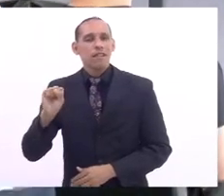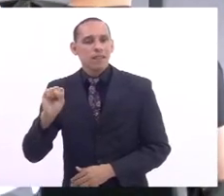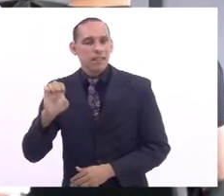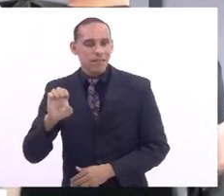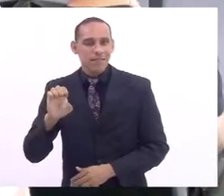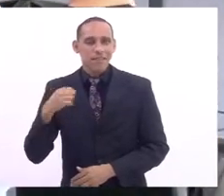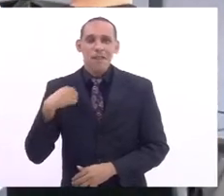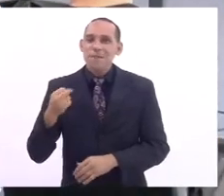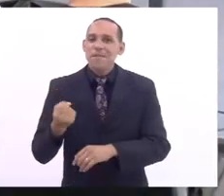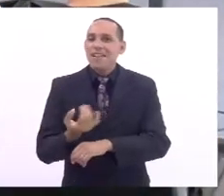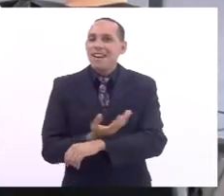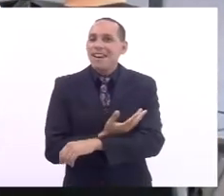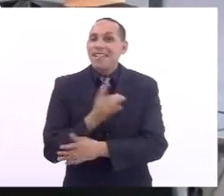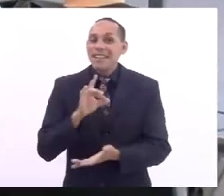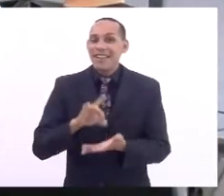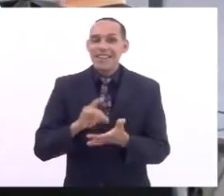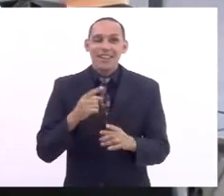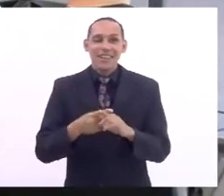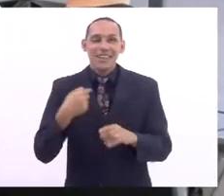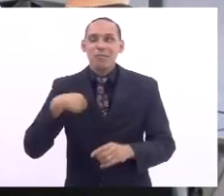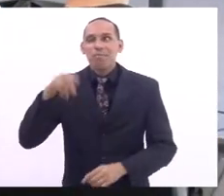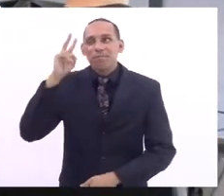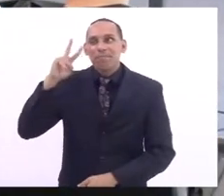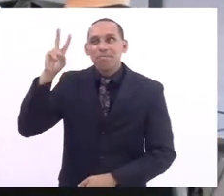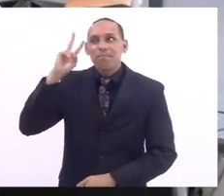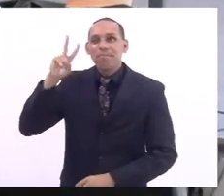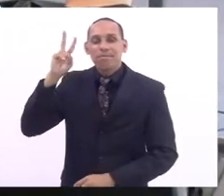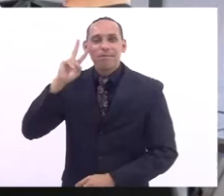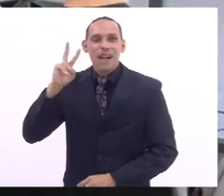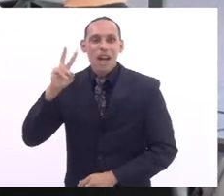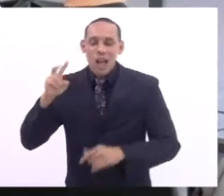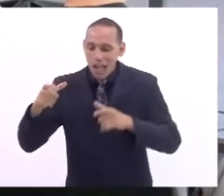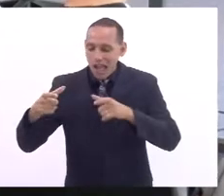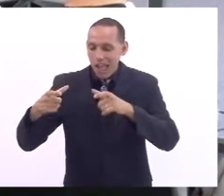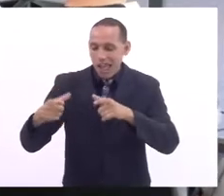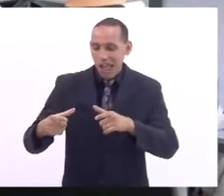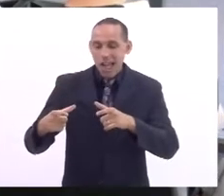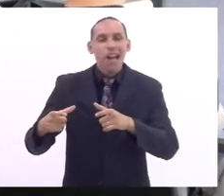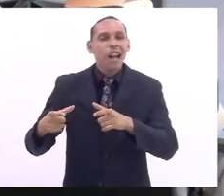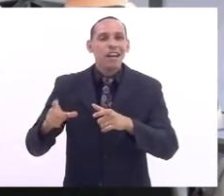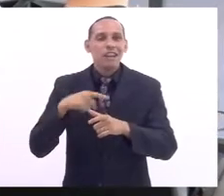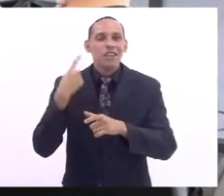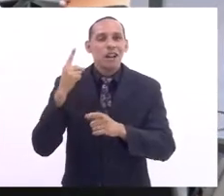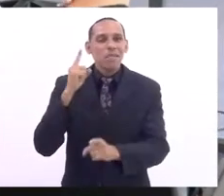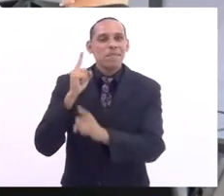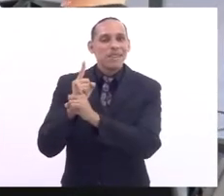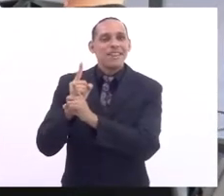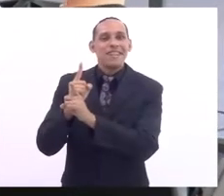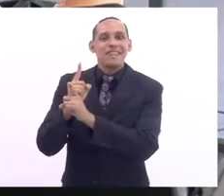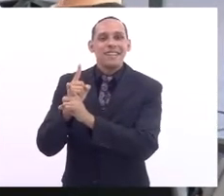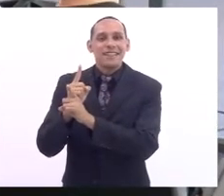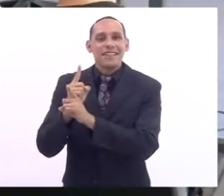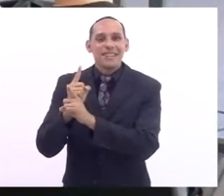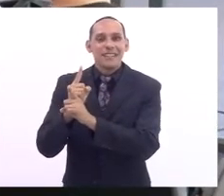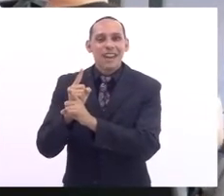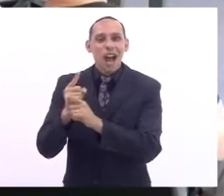eu estou muito emocionada de verdade que aqui lembrando o lugar onde a gente se encontra né o lugar onde a gente se conhece a